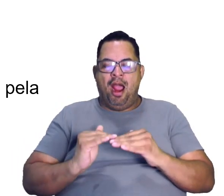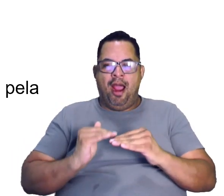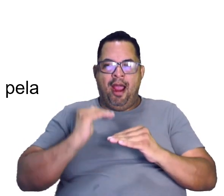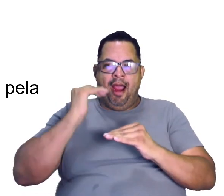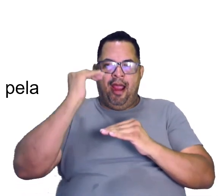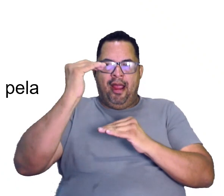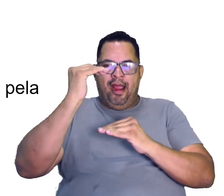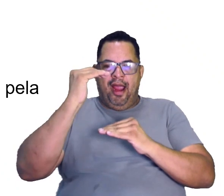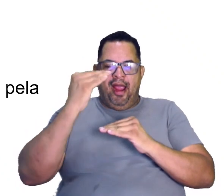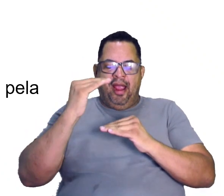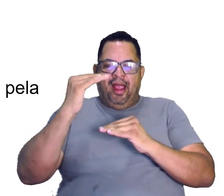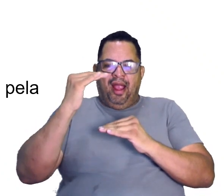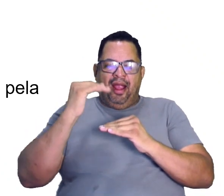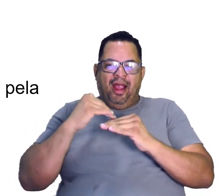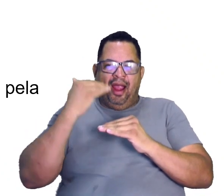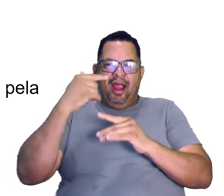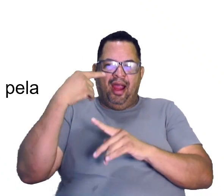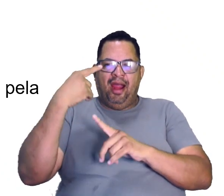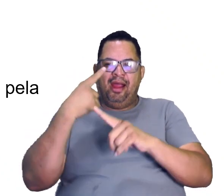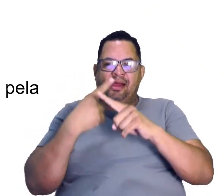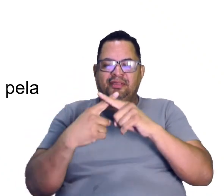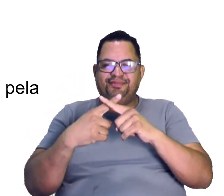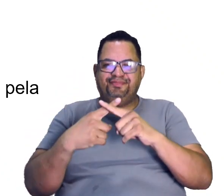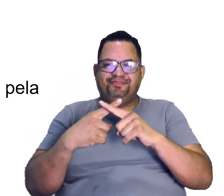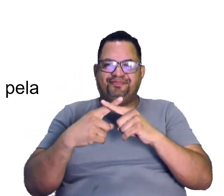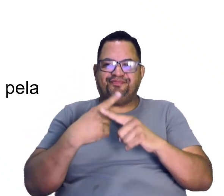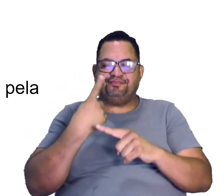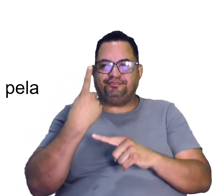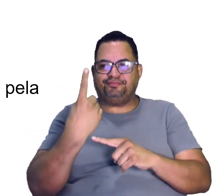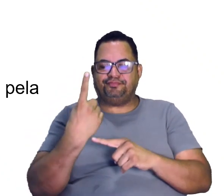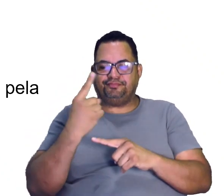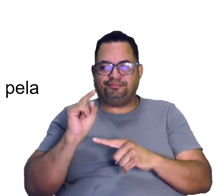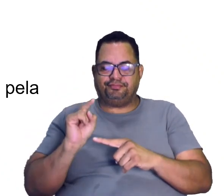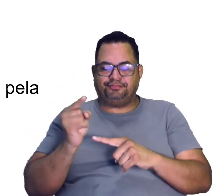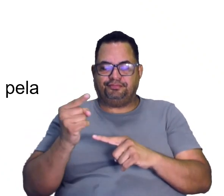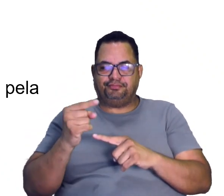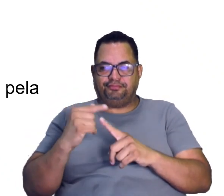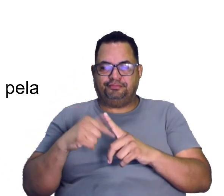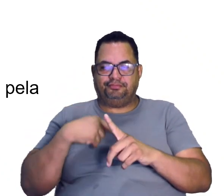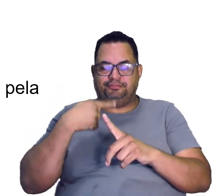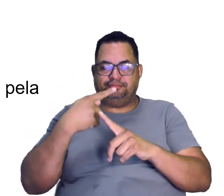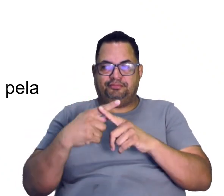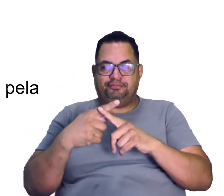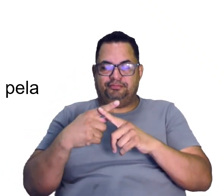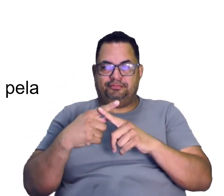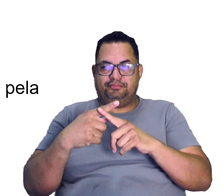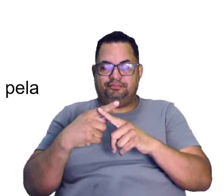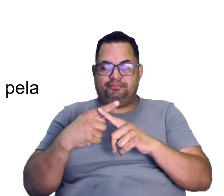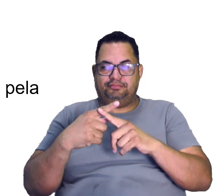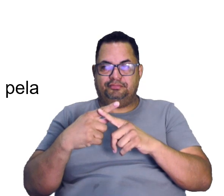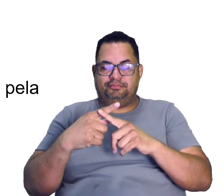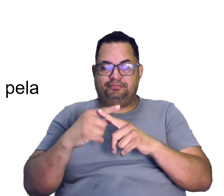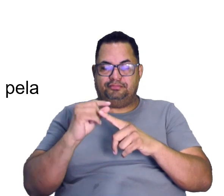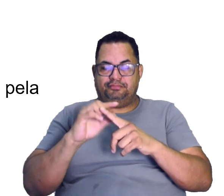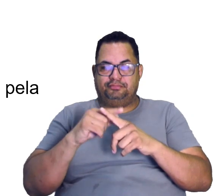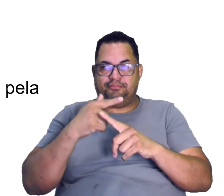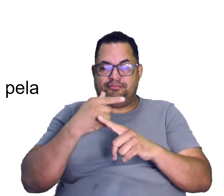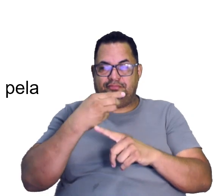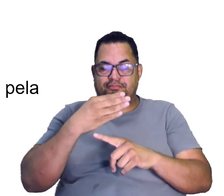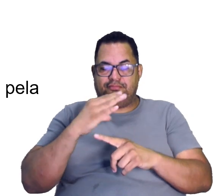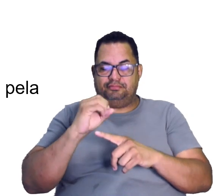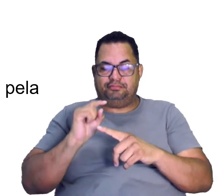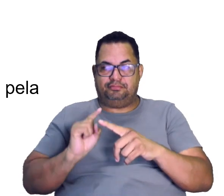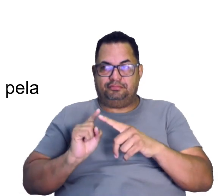o submúltiplo, eu vou multiplicar por quanto? Por 1000, que vai dar os exatos